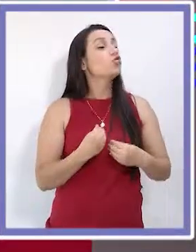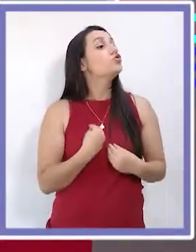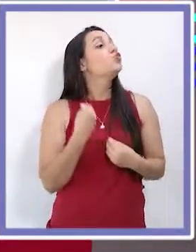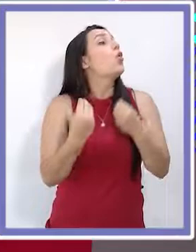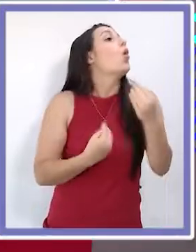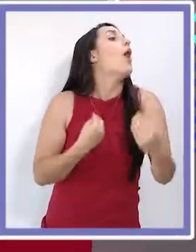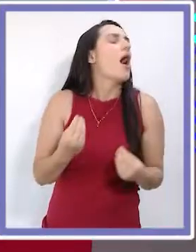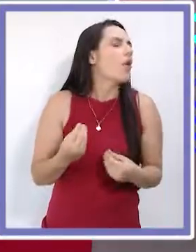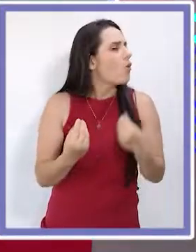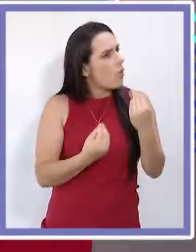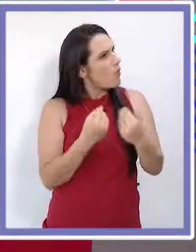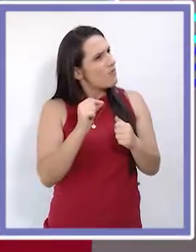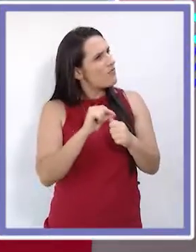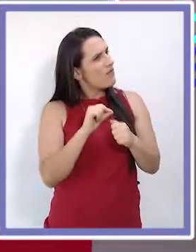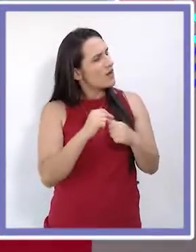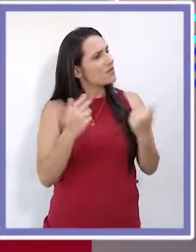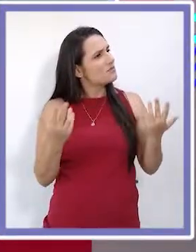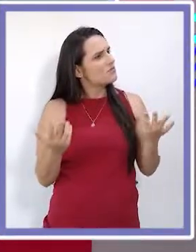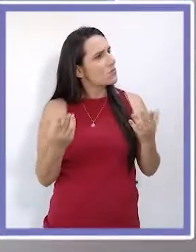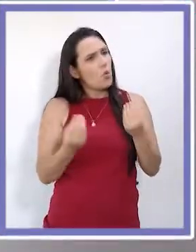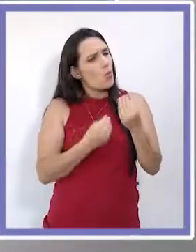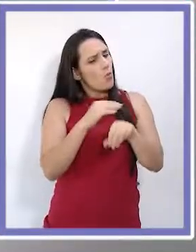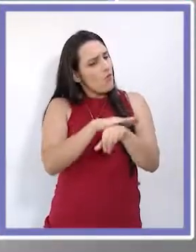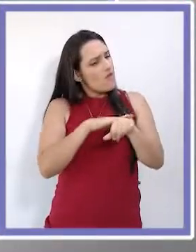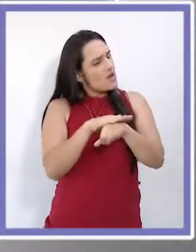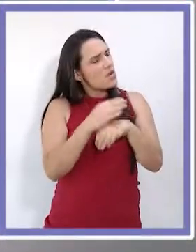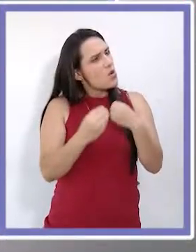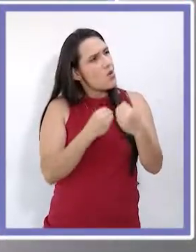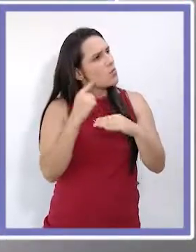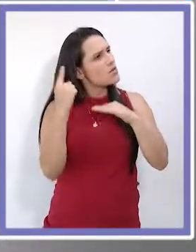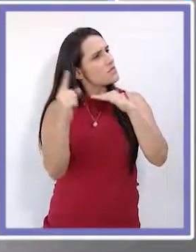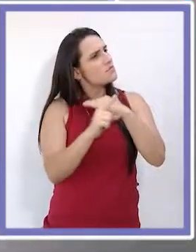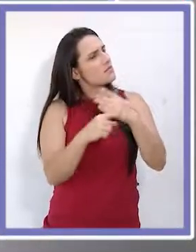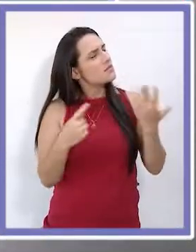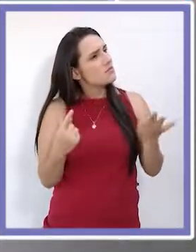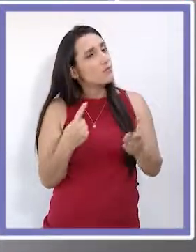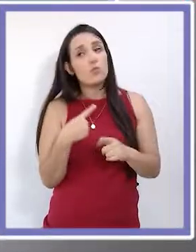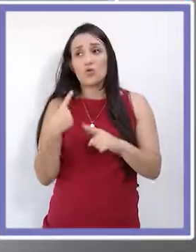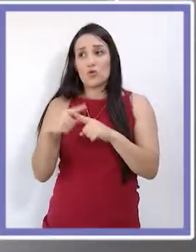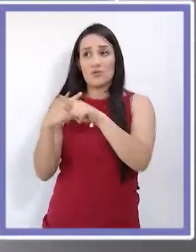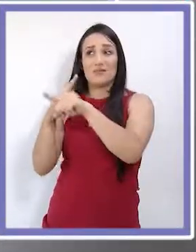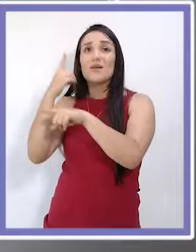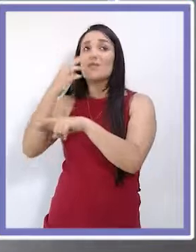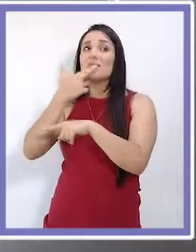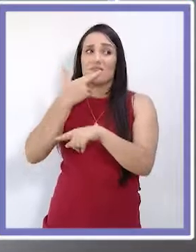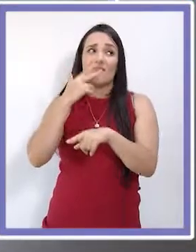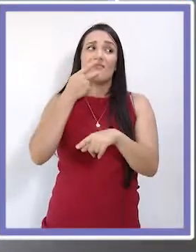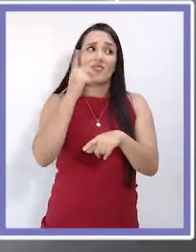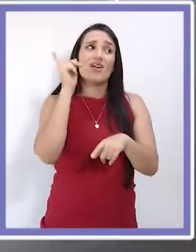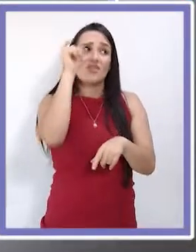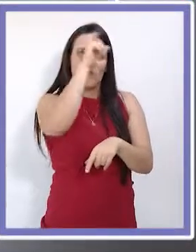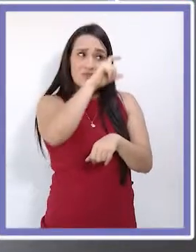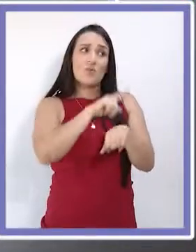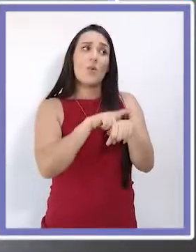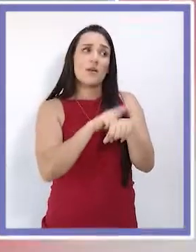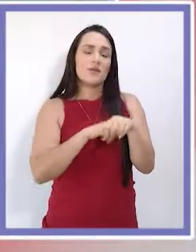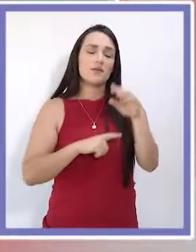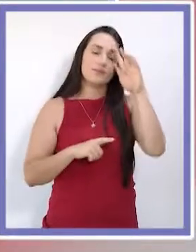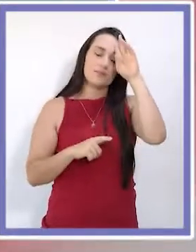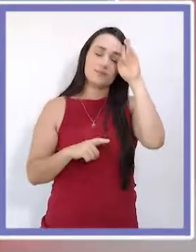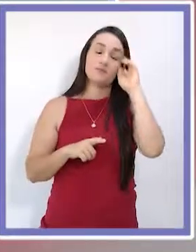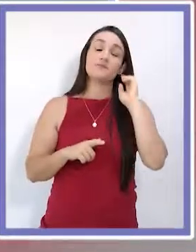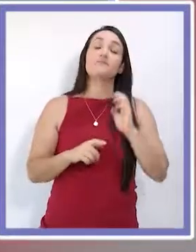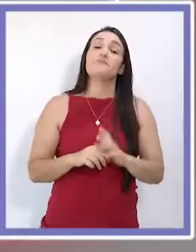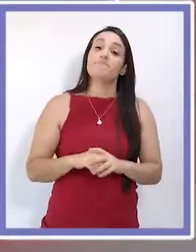nessa sondagem, ver se a pessoa vai querer fazer a doação dos órgãos? Como que vocês trabalham nesse momento que, como o deputado falou, é muito